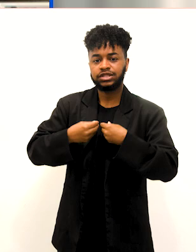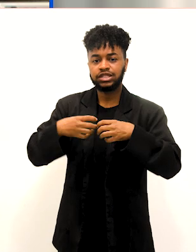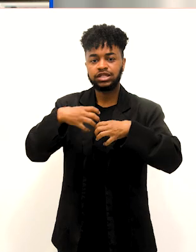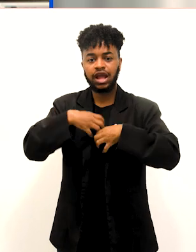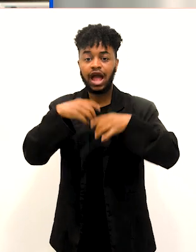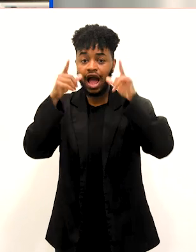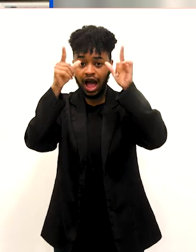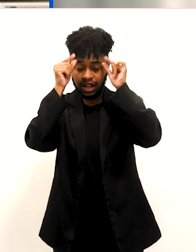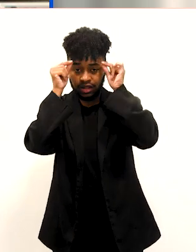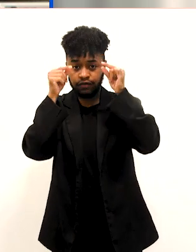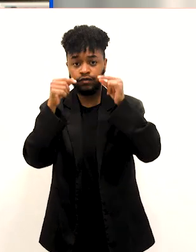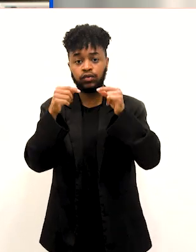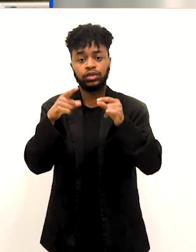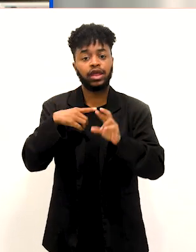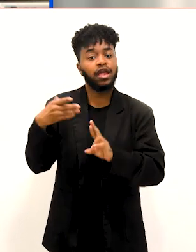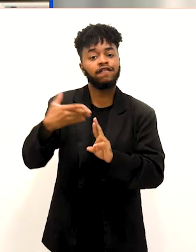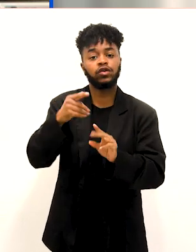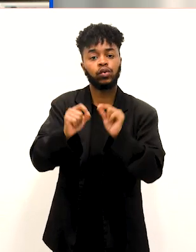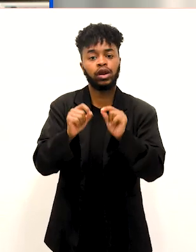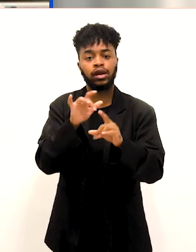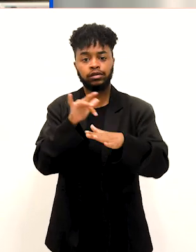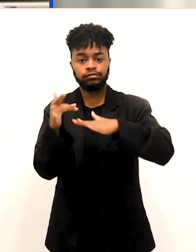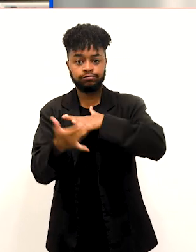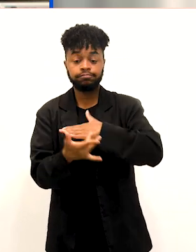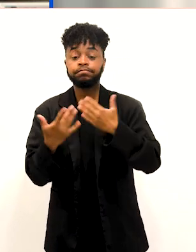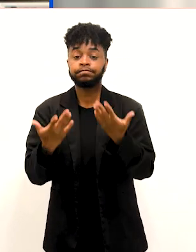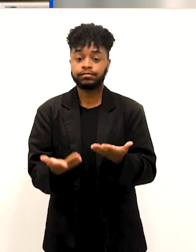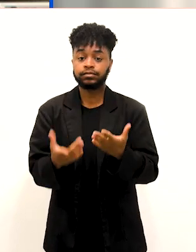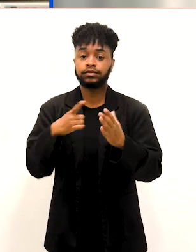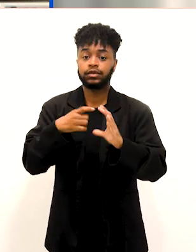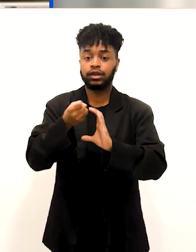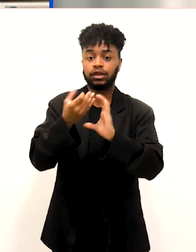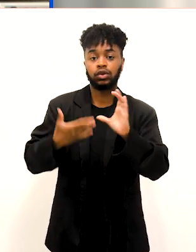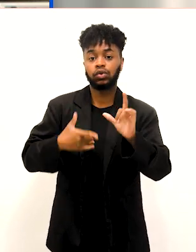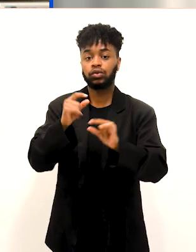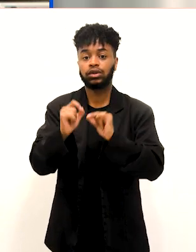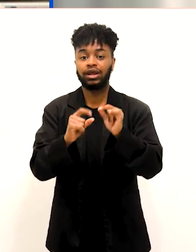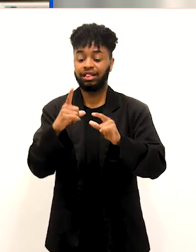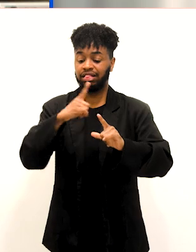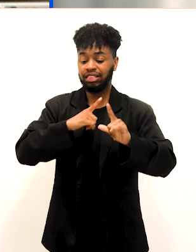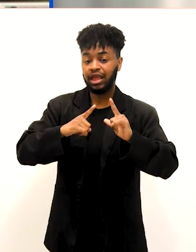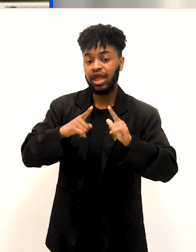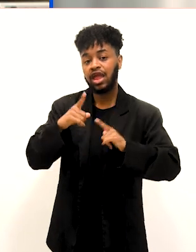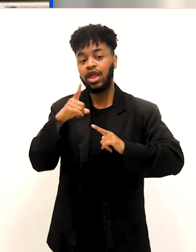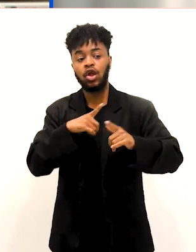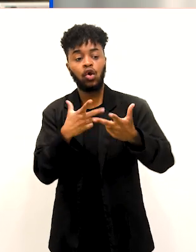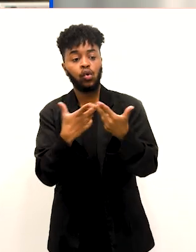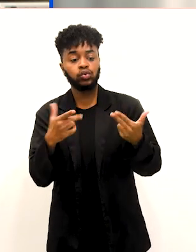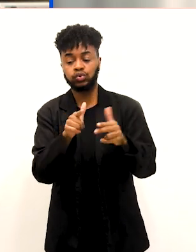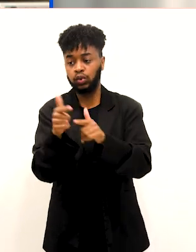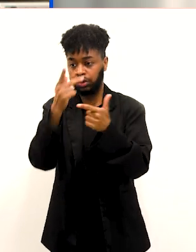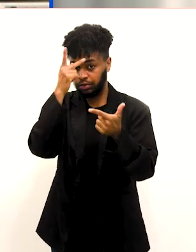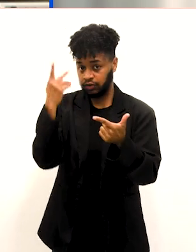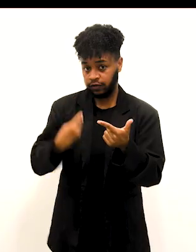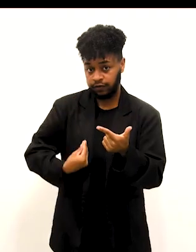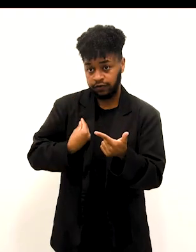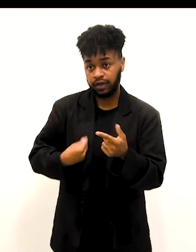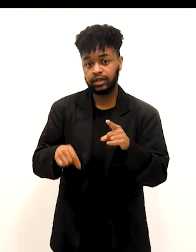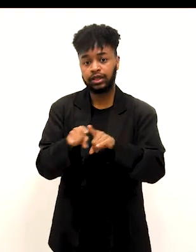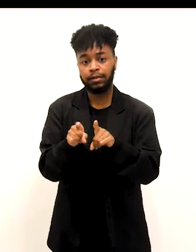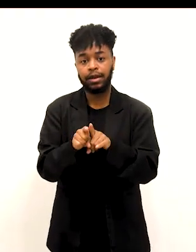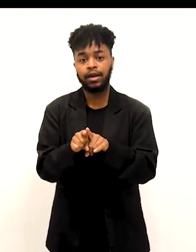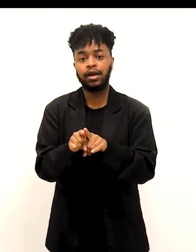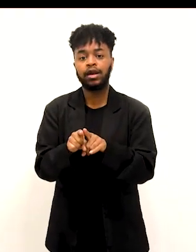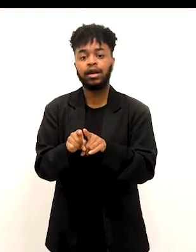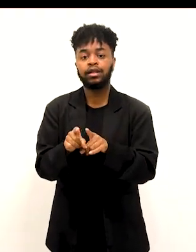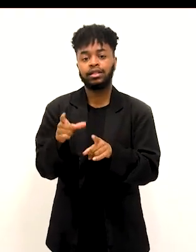pós-pandemia, se referenciaram demais nas redes sociais. Então o aspecto do status, do ter o que os outros estão vivendo, aquele